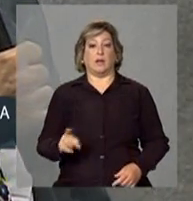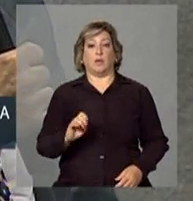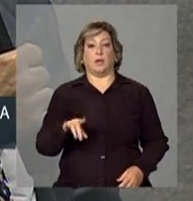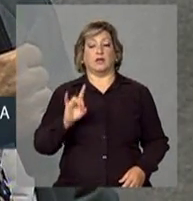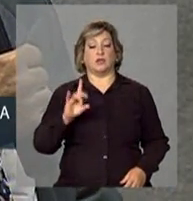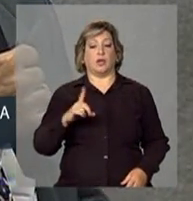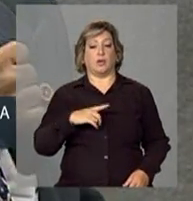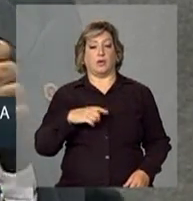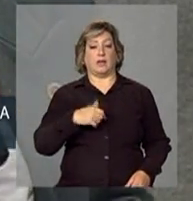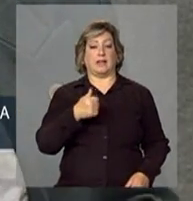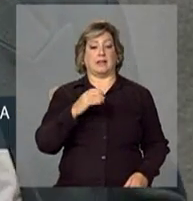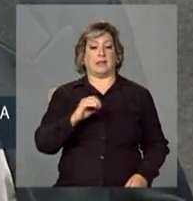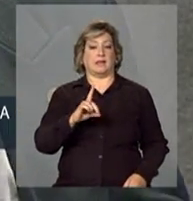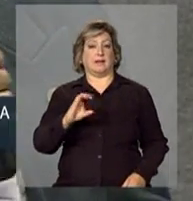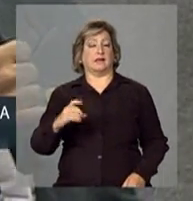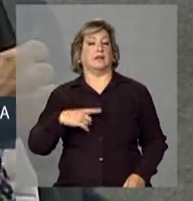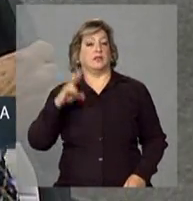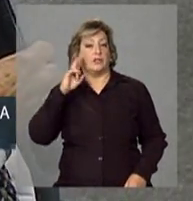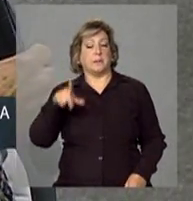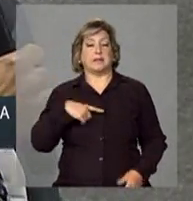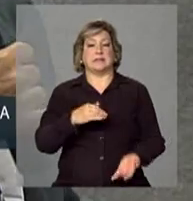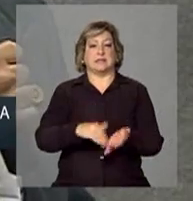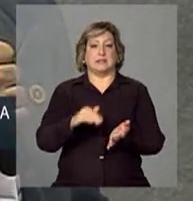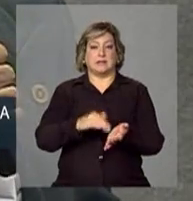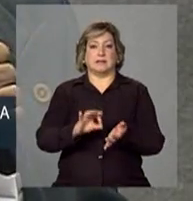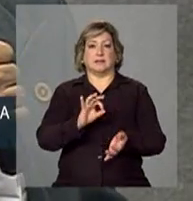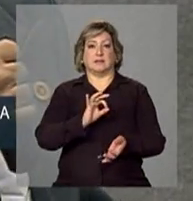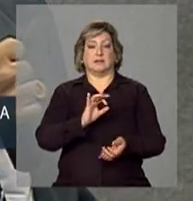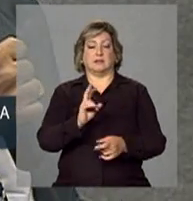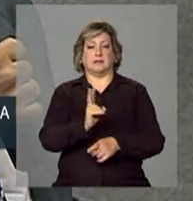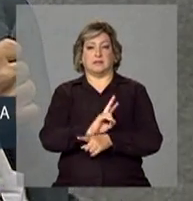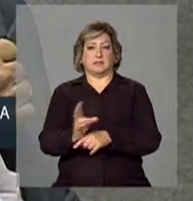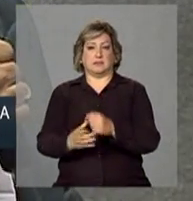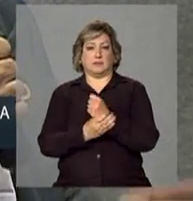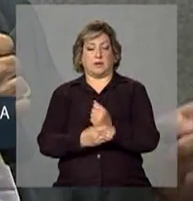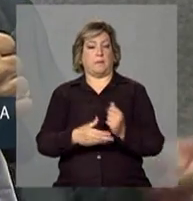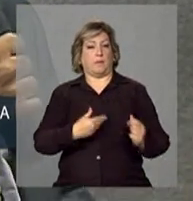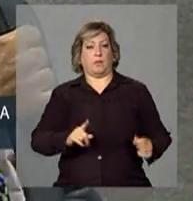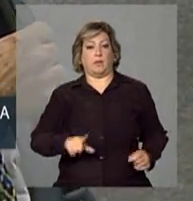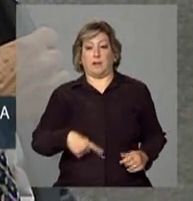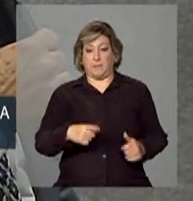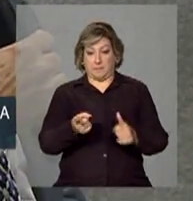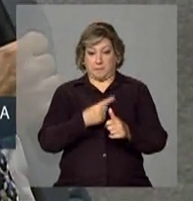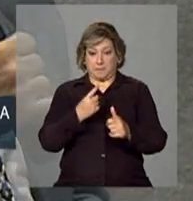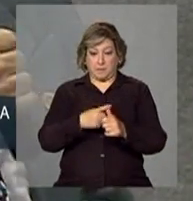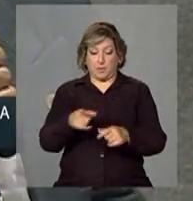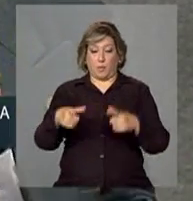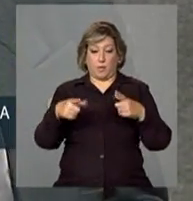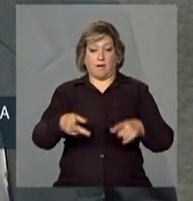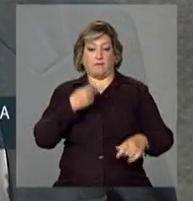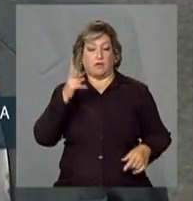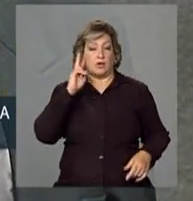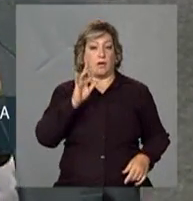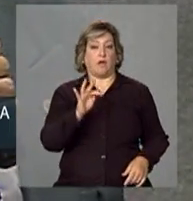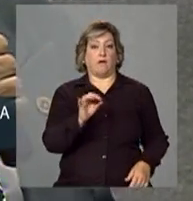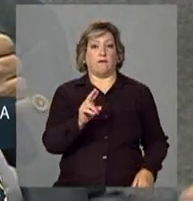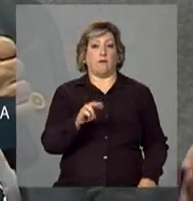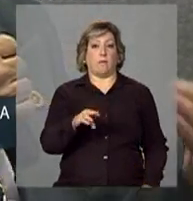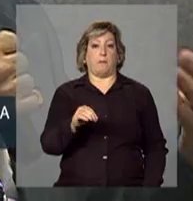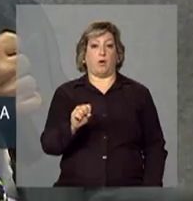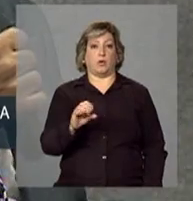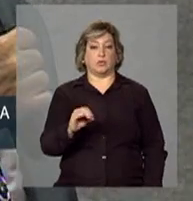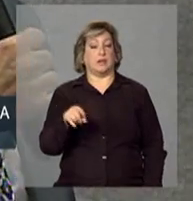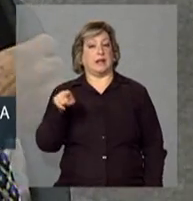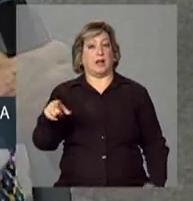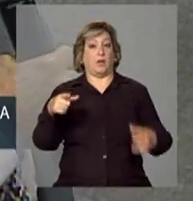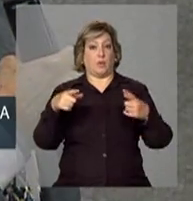10º BC e a Secretaria de Segurança Pública. O Meira Matos, o primeiro lugar que ele se dirigiu foi para Formoso. Lá